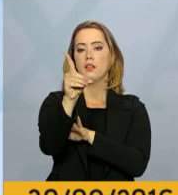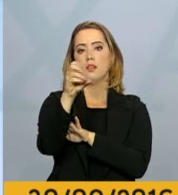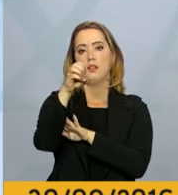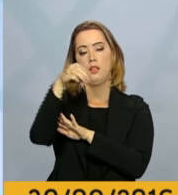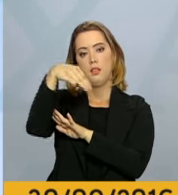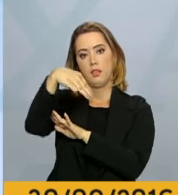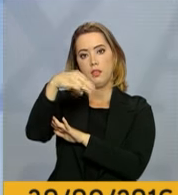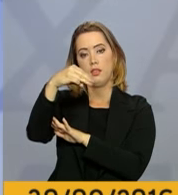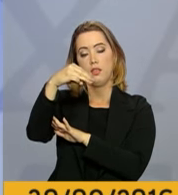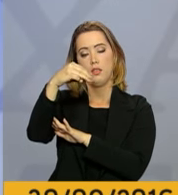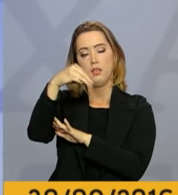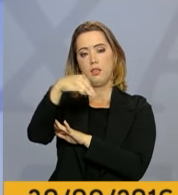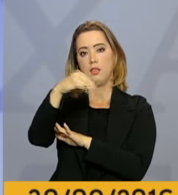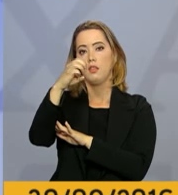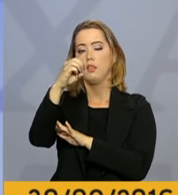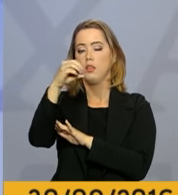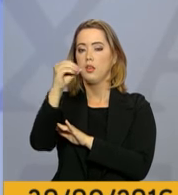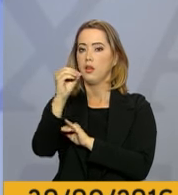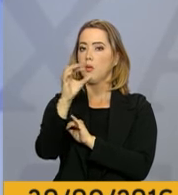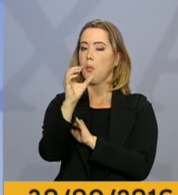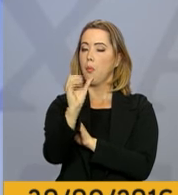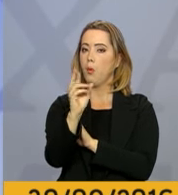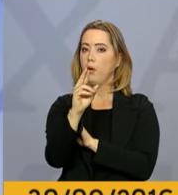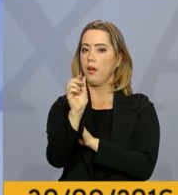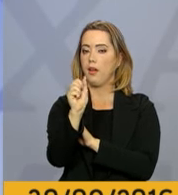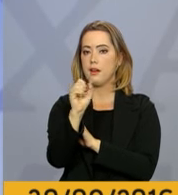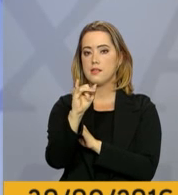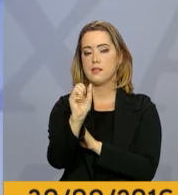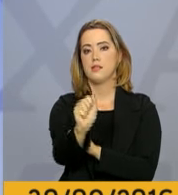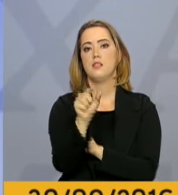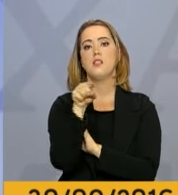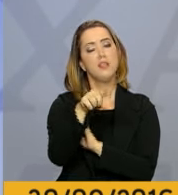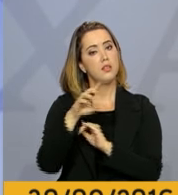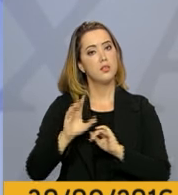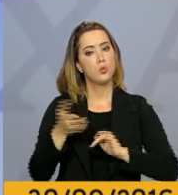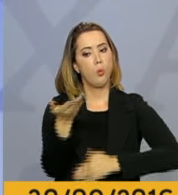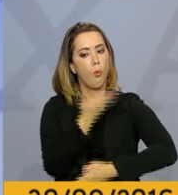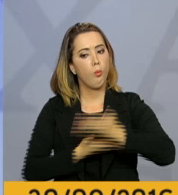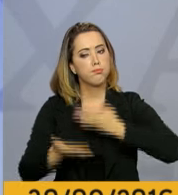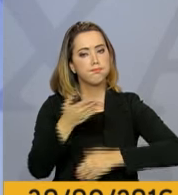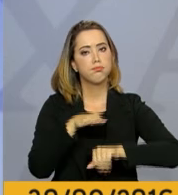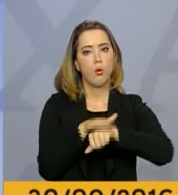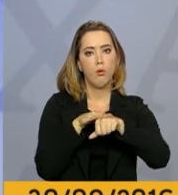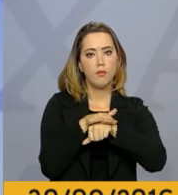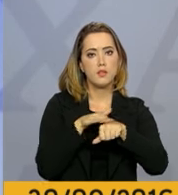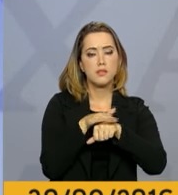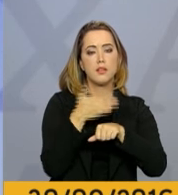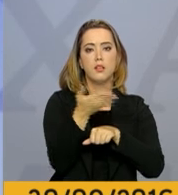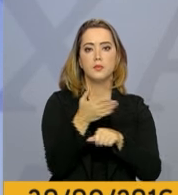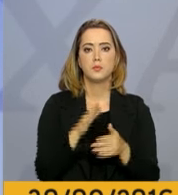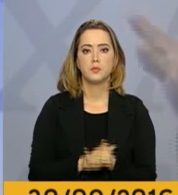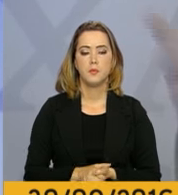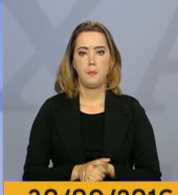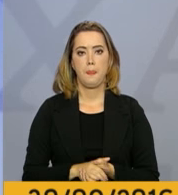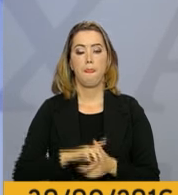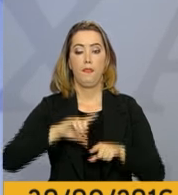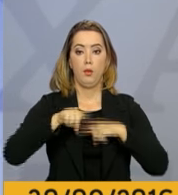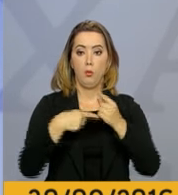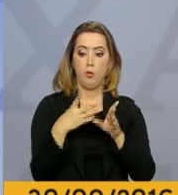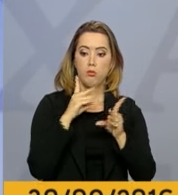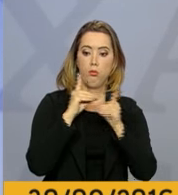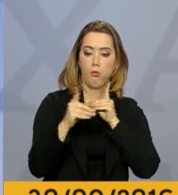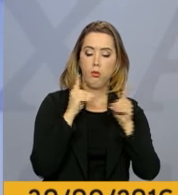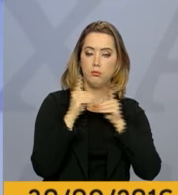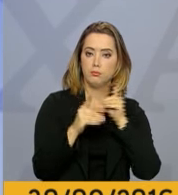povo, em maior número do que aqueles que estão no Executivo. Pois muito bem, quando eu debato com